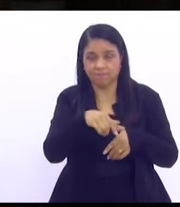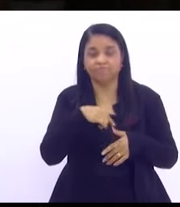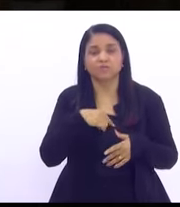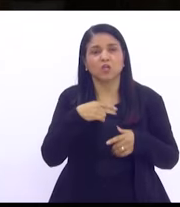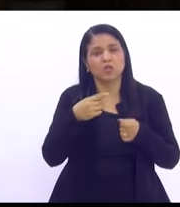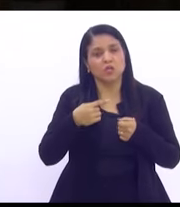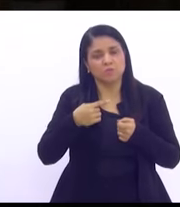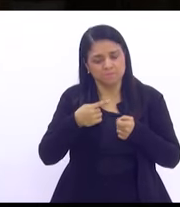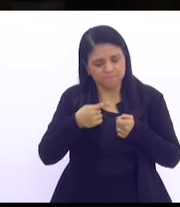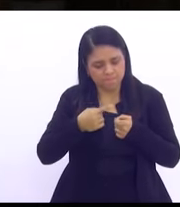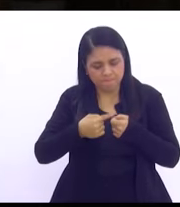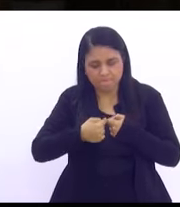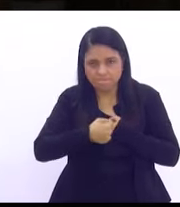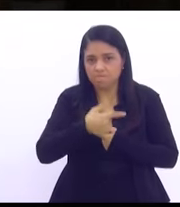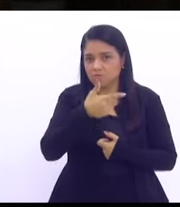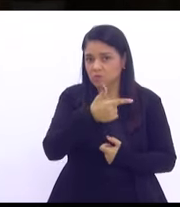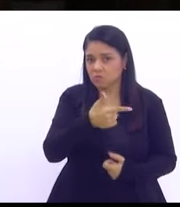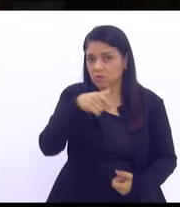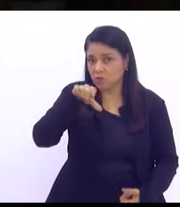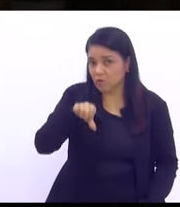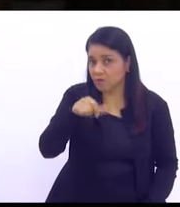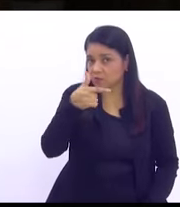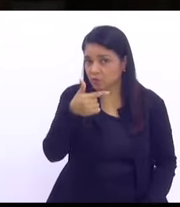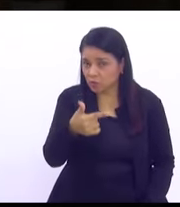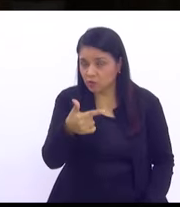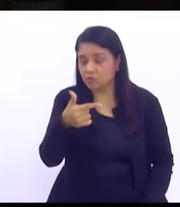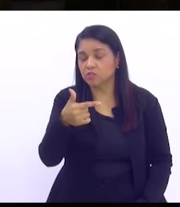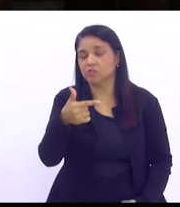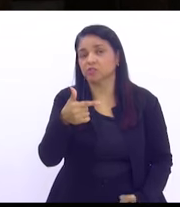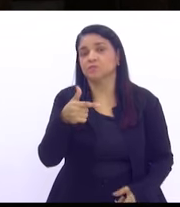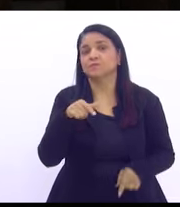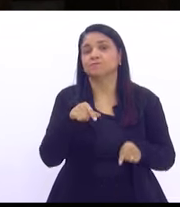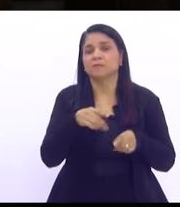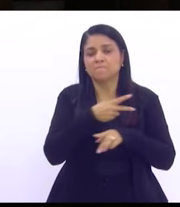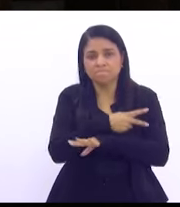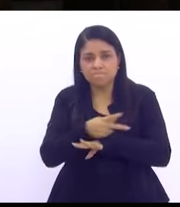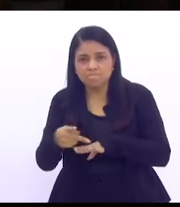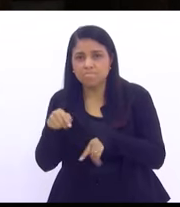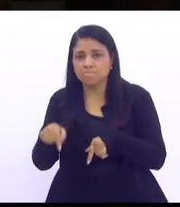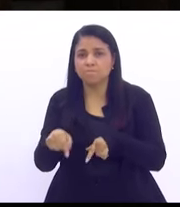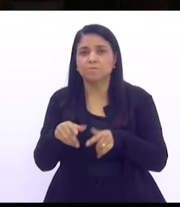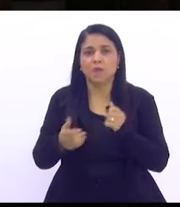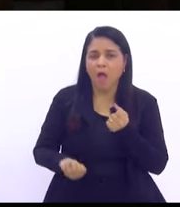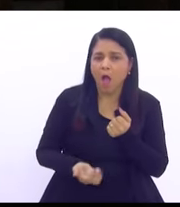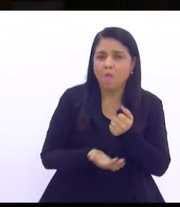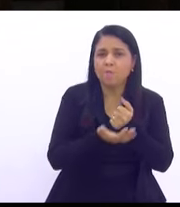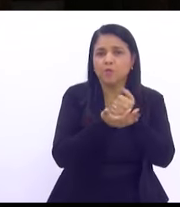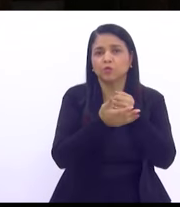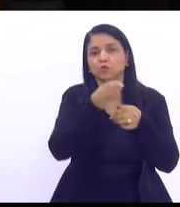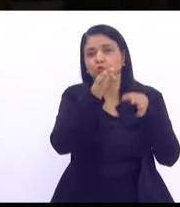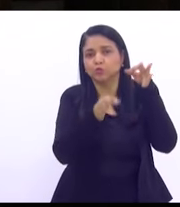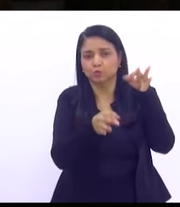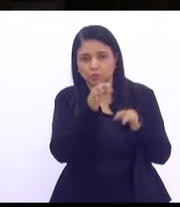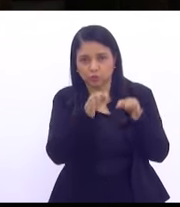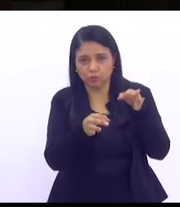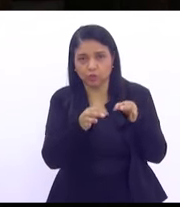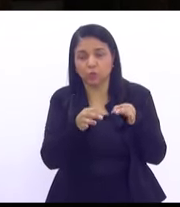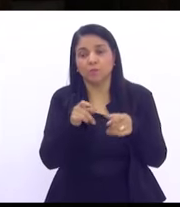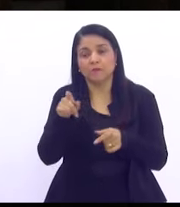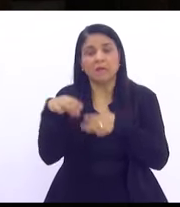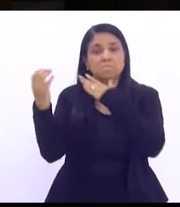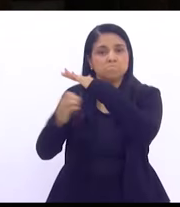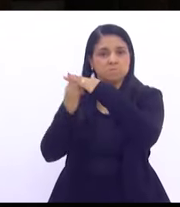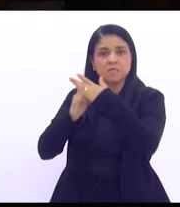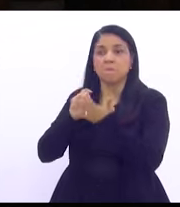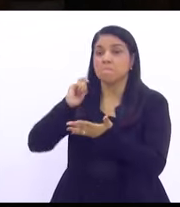o apoio jurídico, senhor presidente, à população, para que realmente essas empresas venham pagar o seu